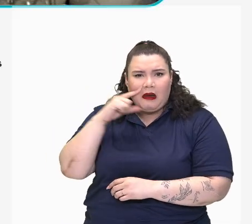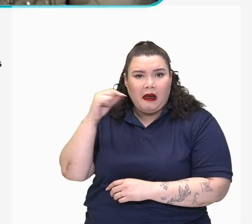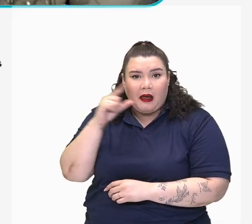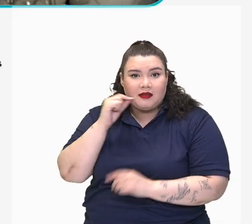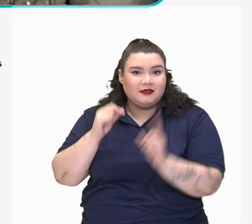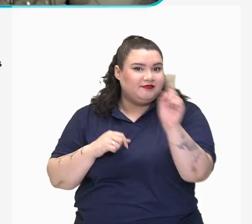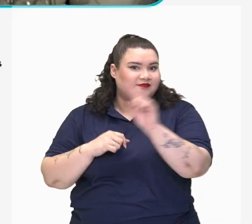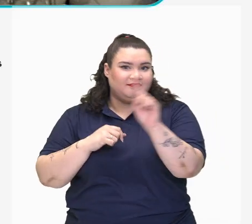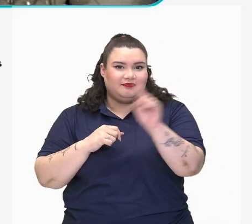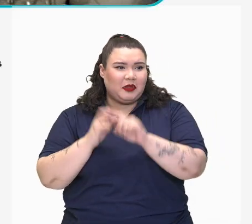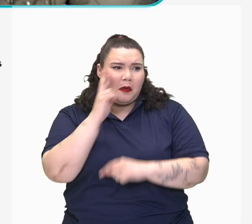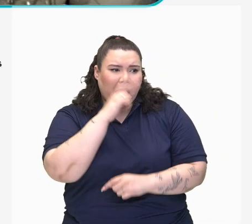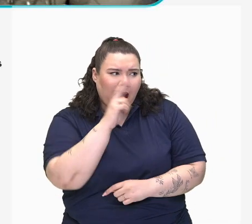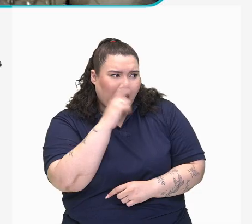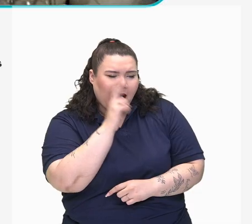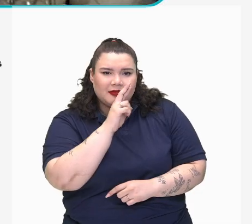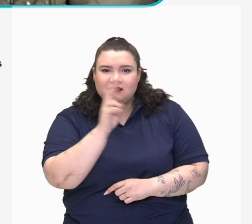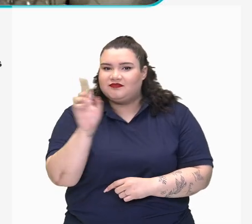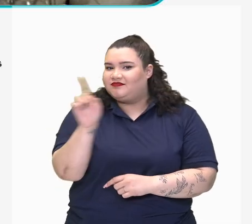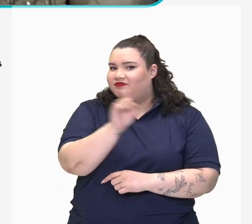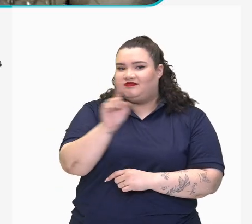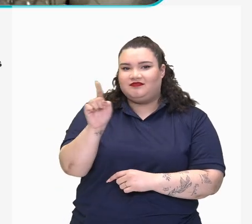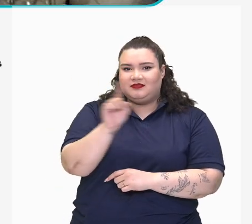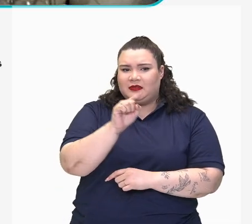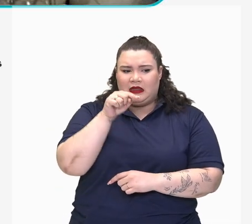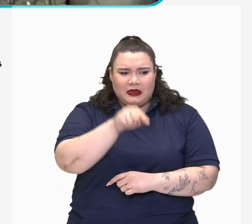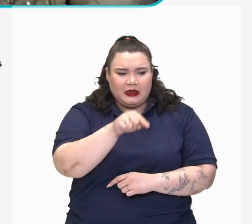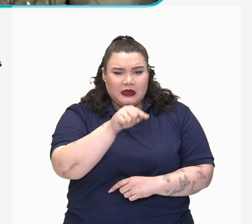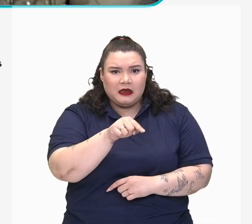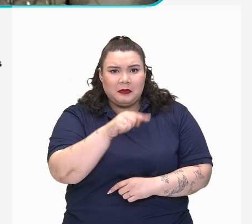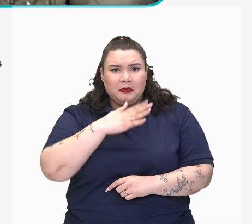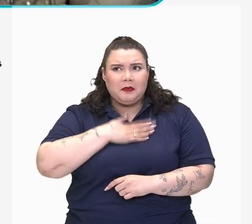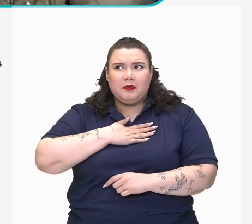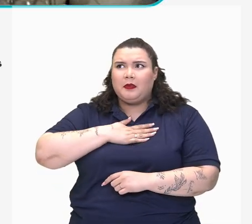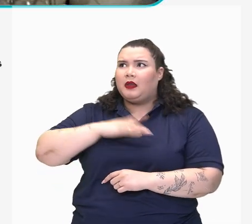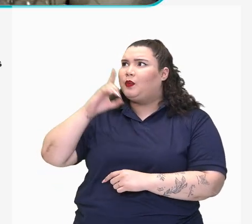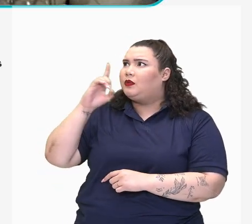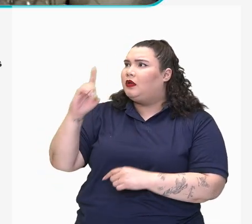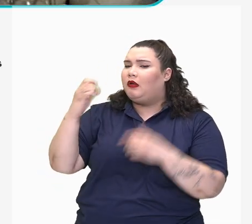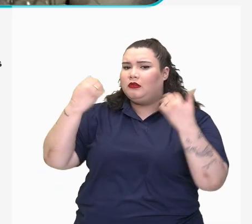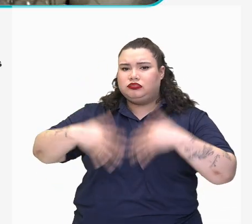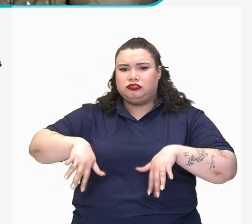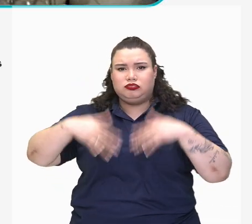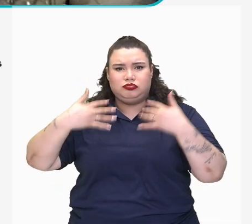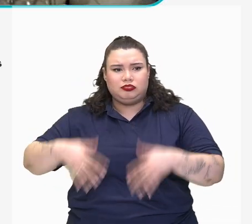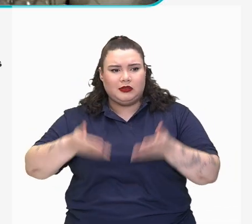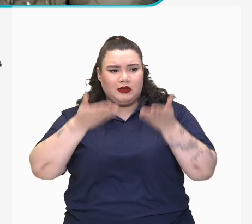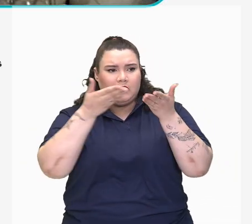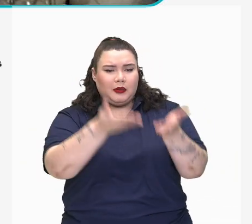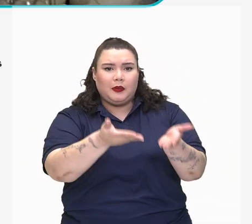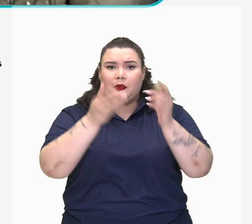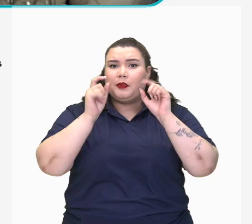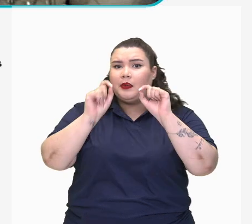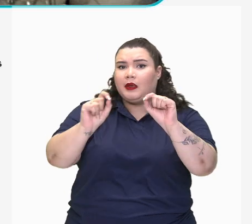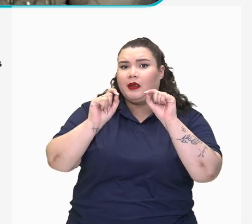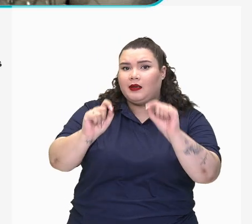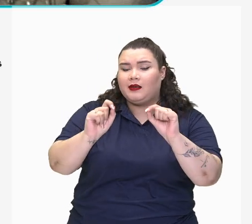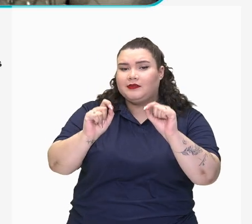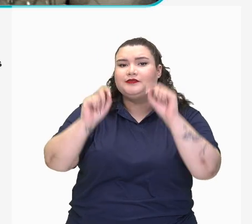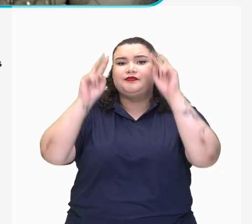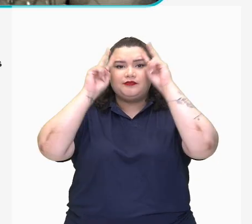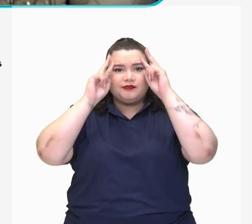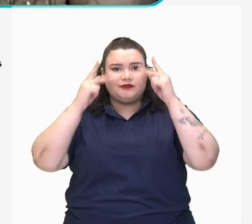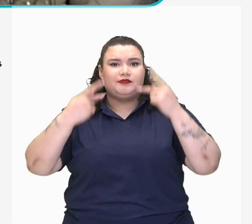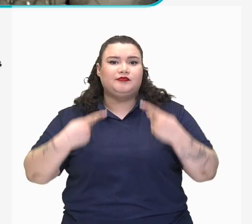um gato, não era um rato. O bicho, meu Deus, era